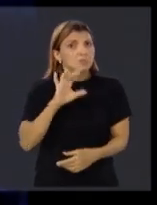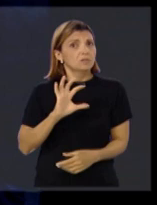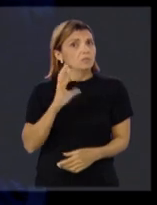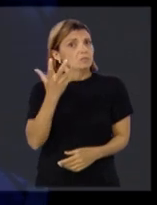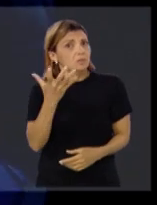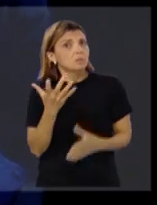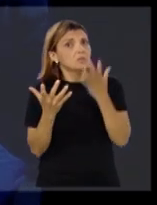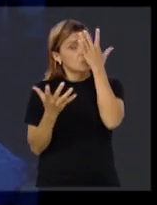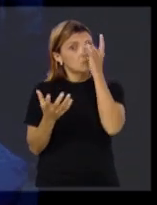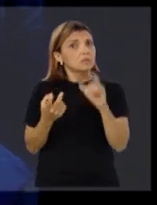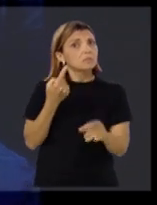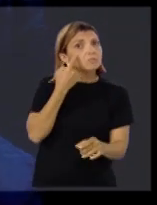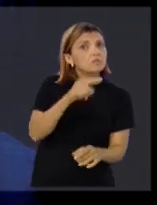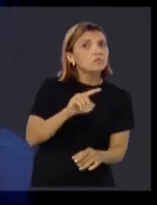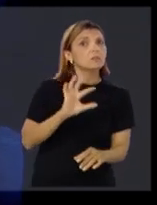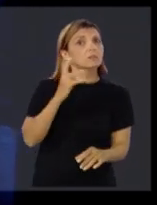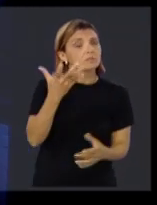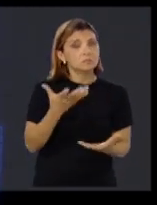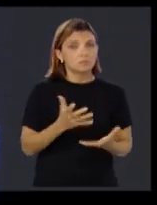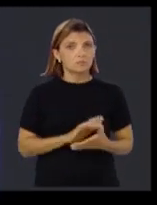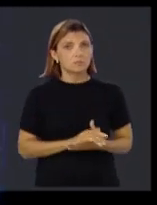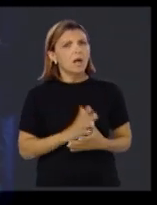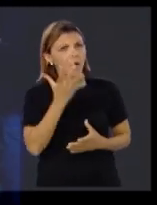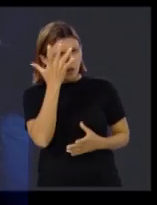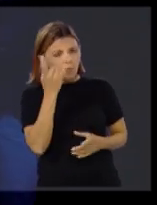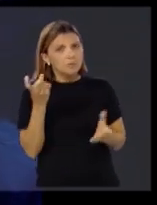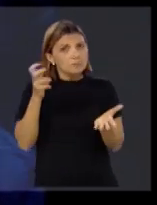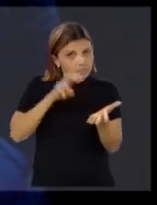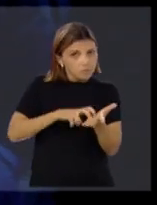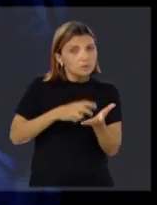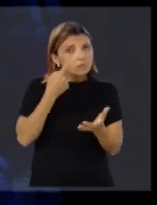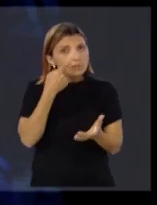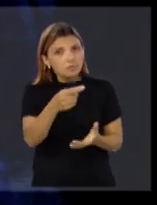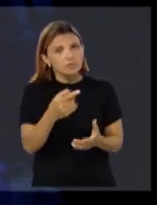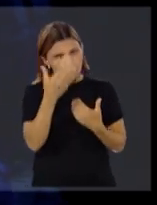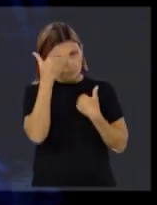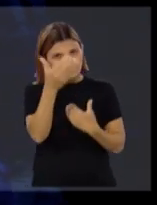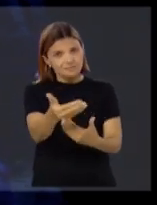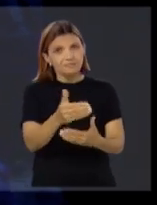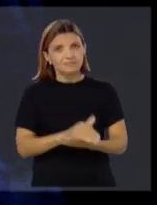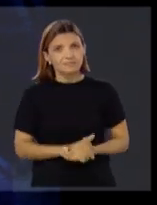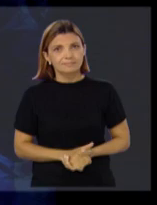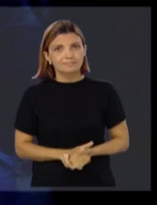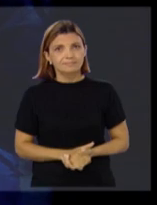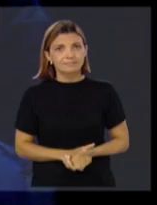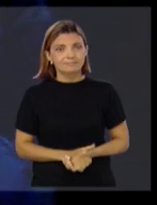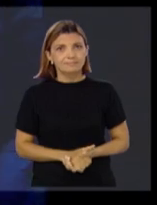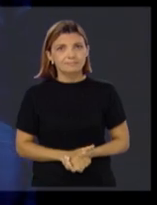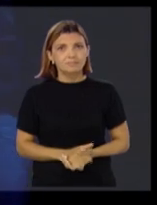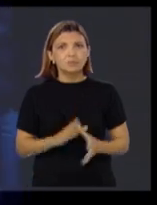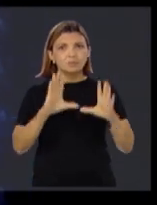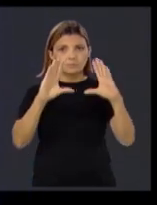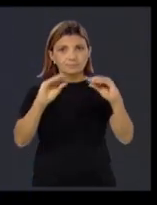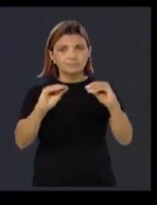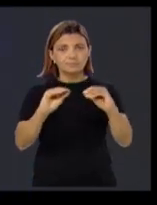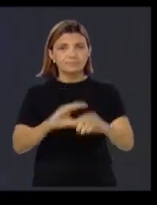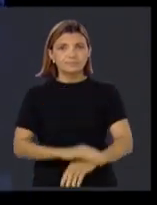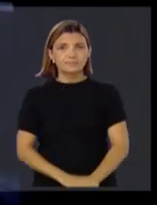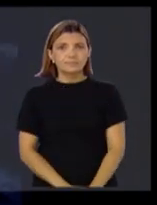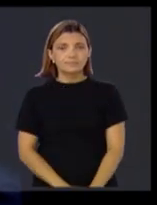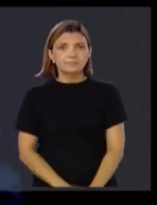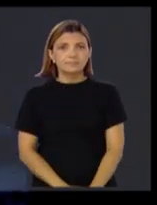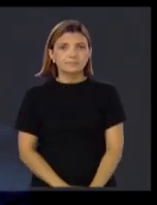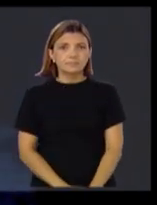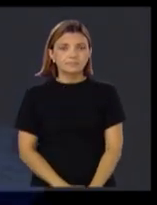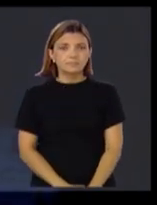vez? Não dá pra saber agora, só amanhã, pela manhã. Bom, amanhã assim que amanhecer eu vou até lá. Obrigado, gente. Só pra mesmo. Boa noite. Boa